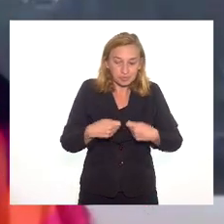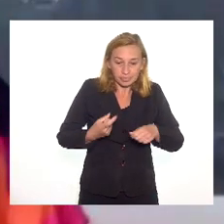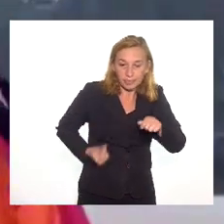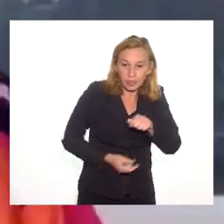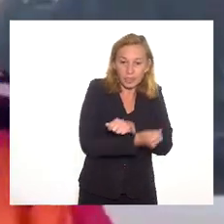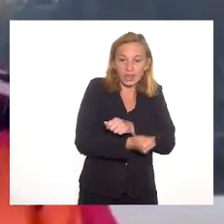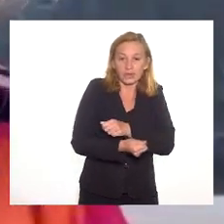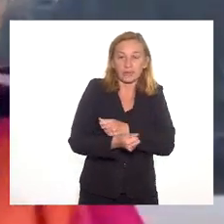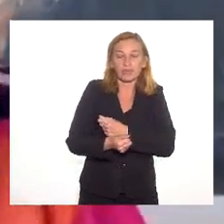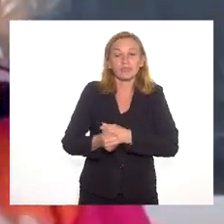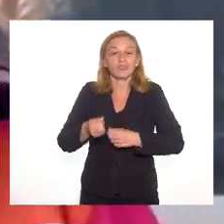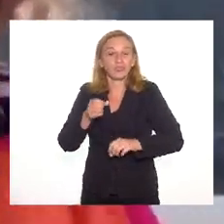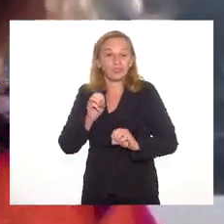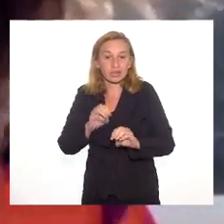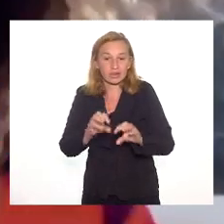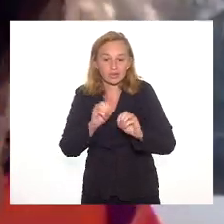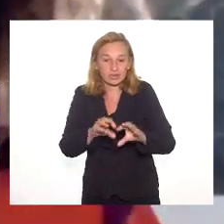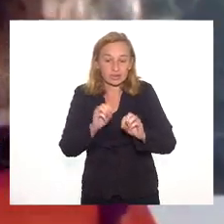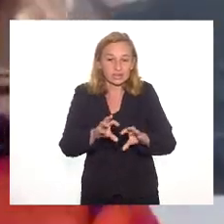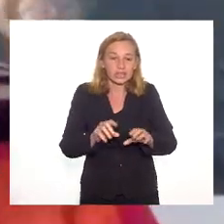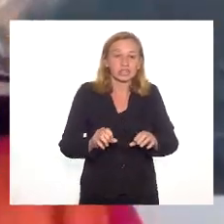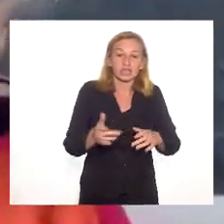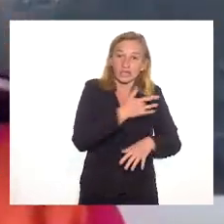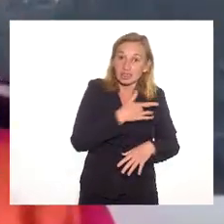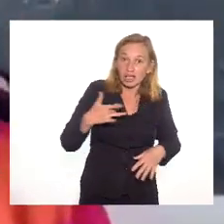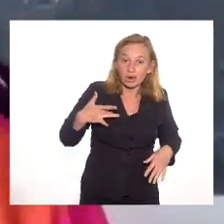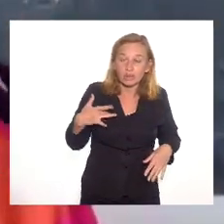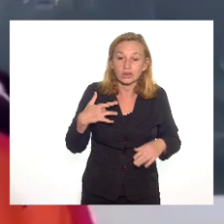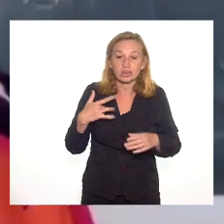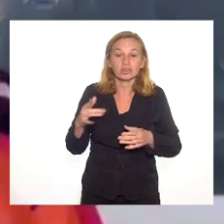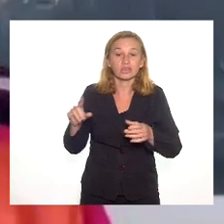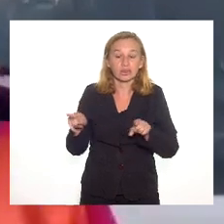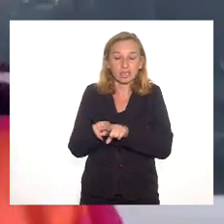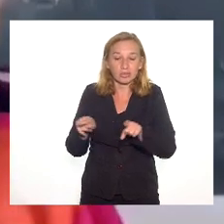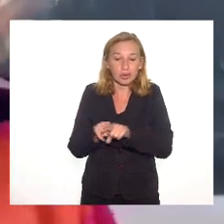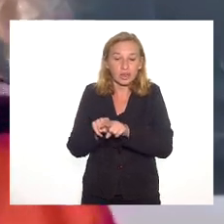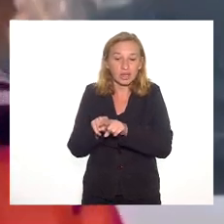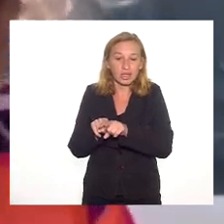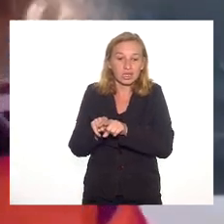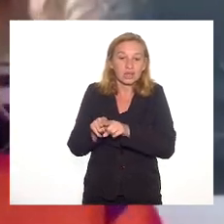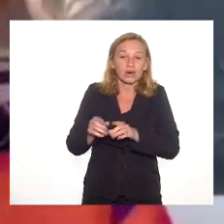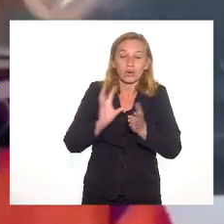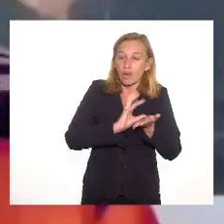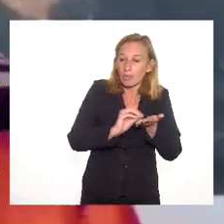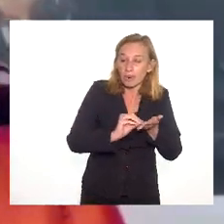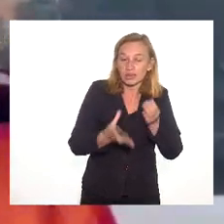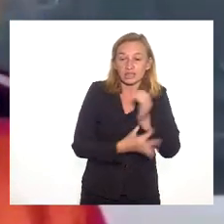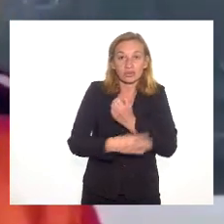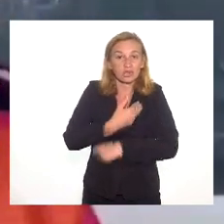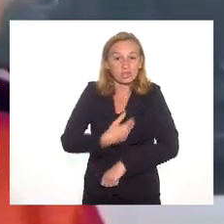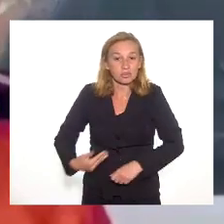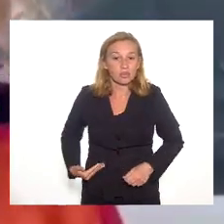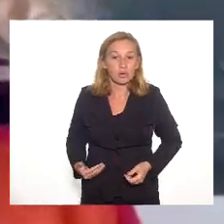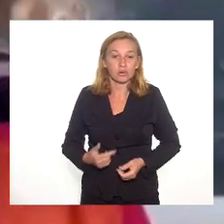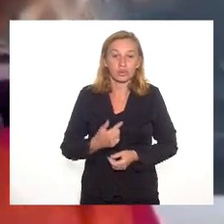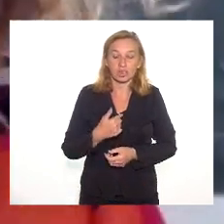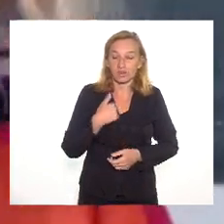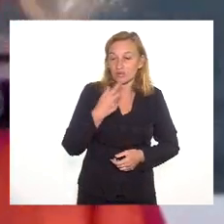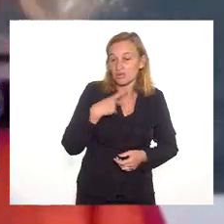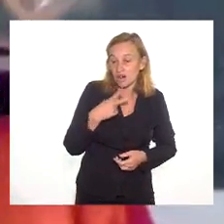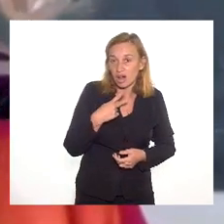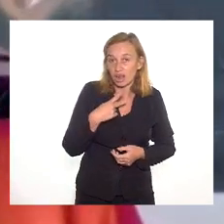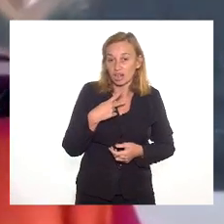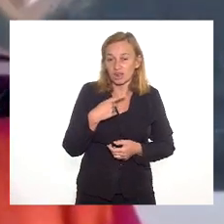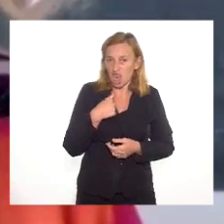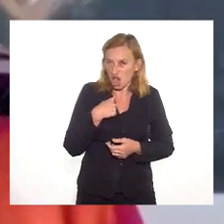na assistência social, na saúde e atrelar isso com a pauta da segurança pública. Eu não vou